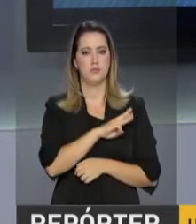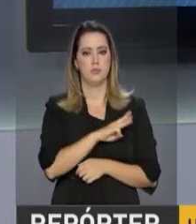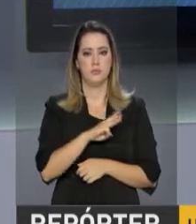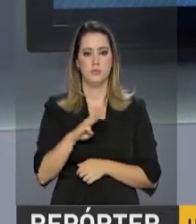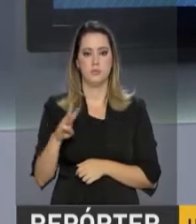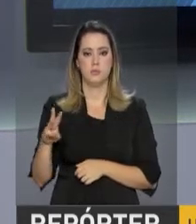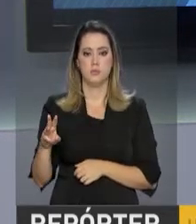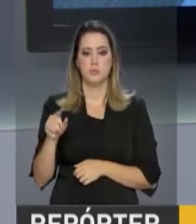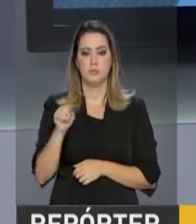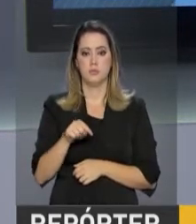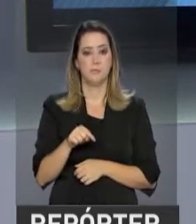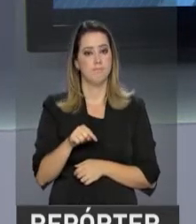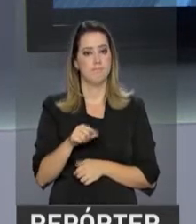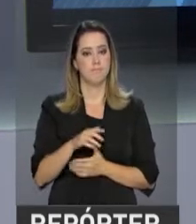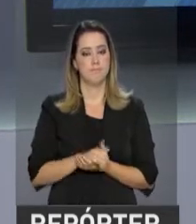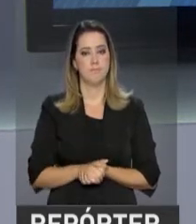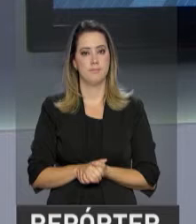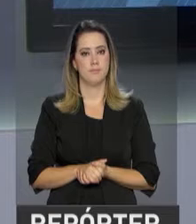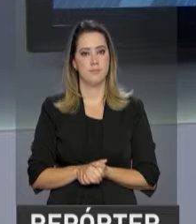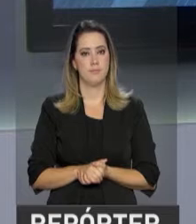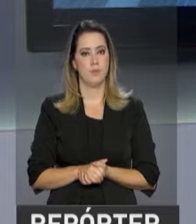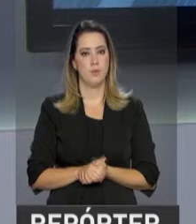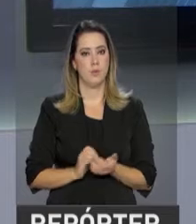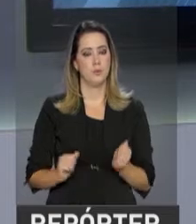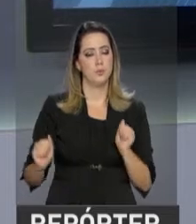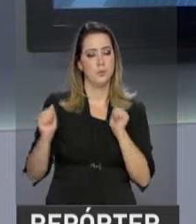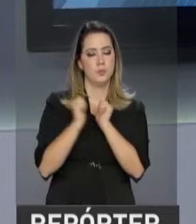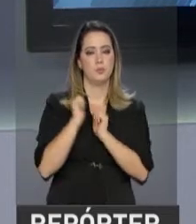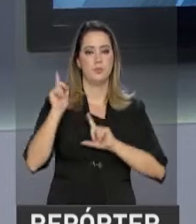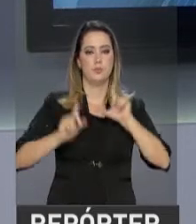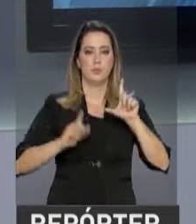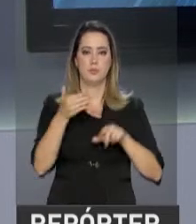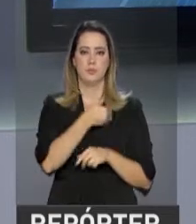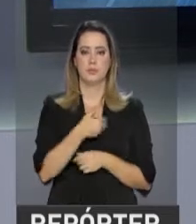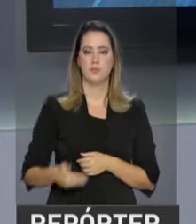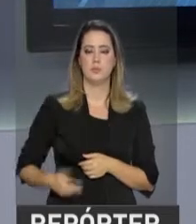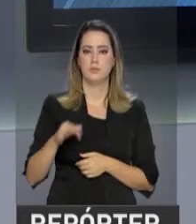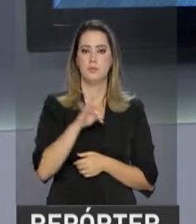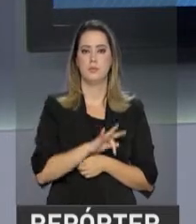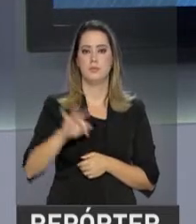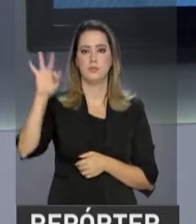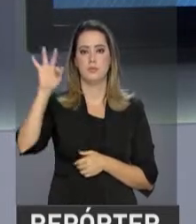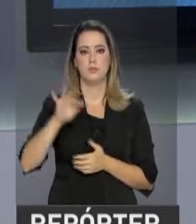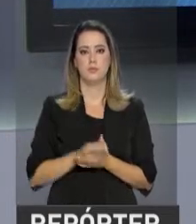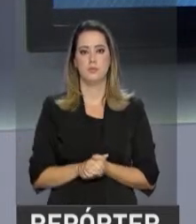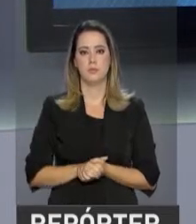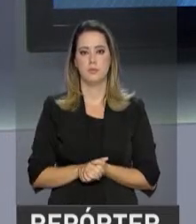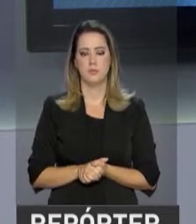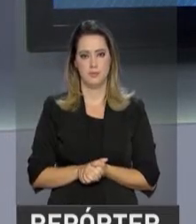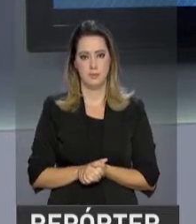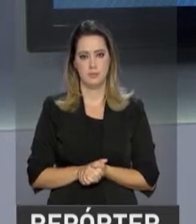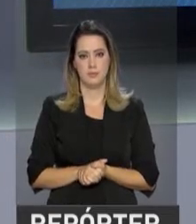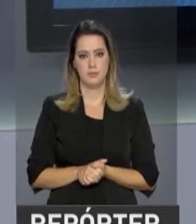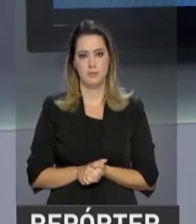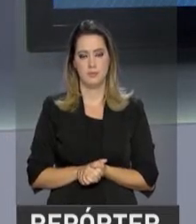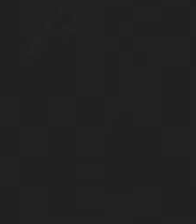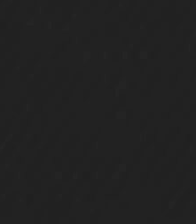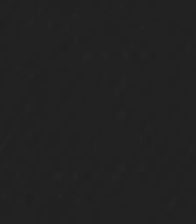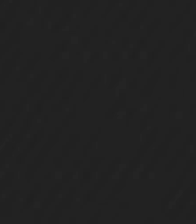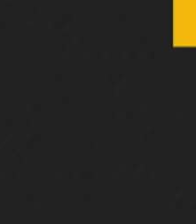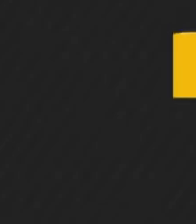também está na página da nbr na internet continue aqui com a gente nbr a tv do governo federal